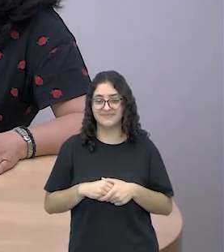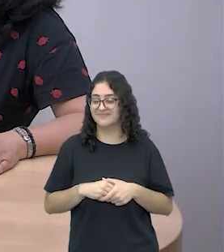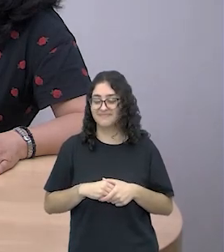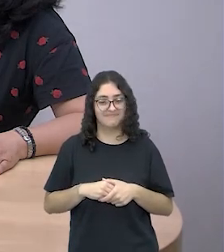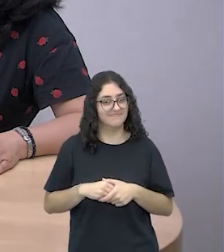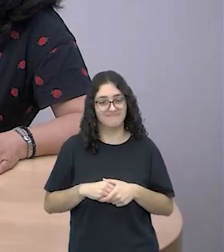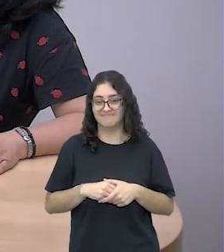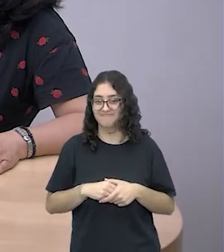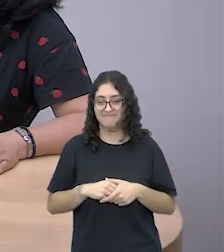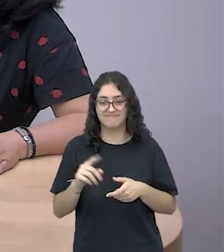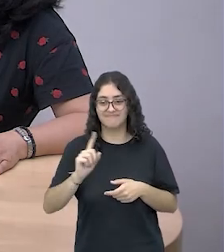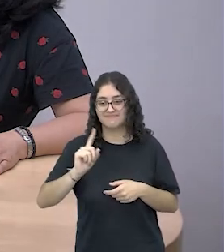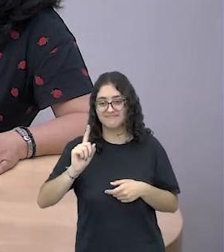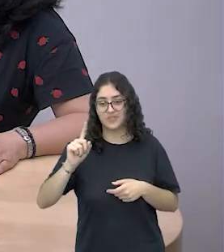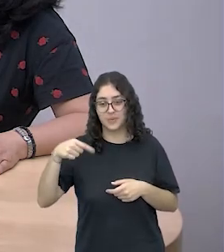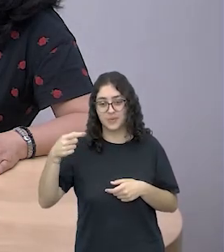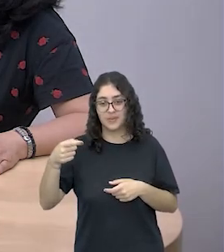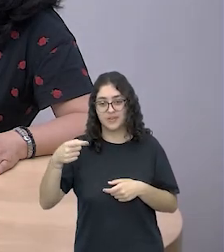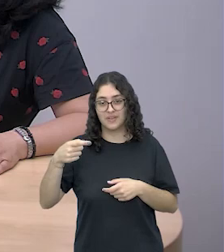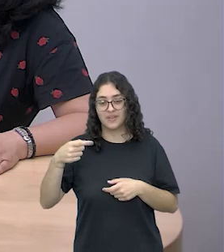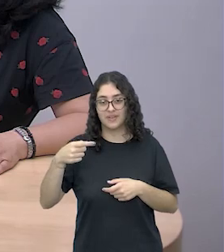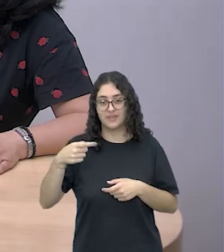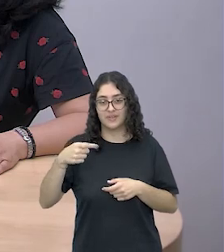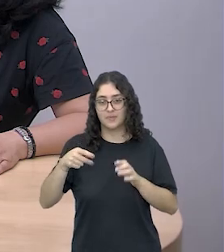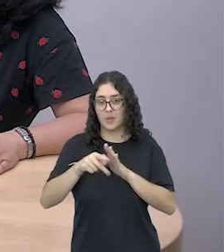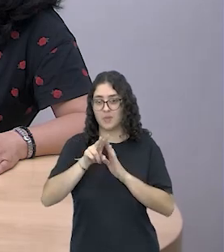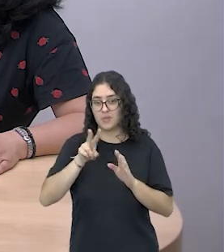Não. Do Pirstrucha.